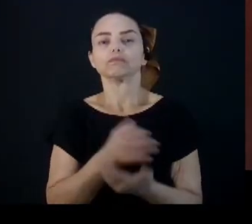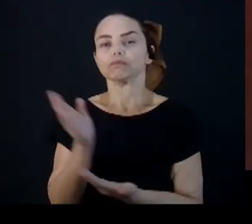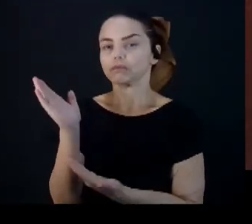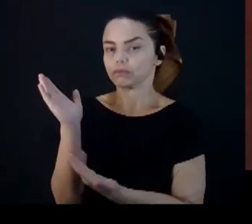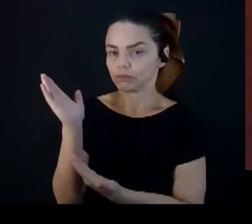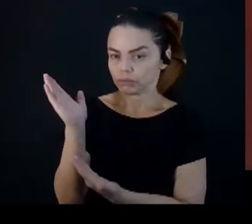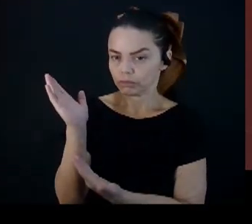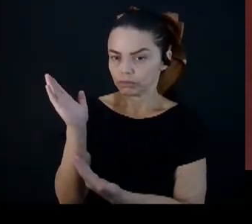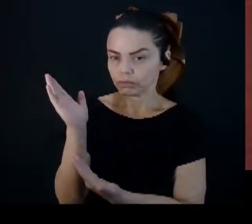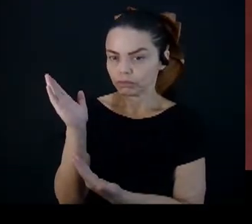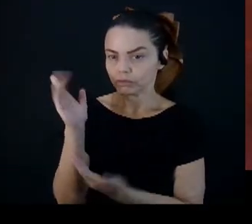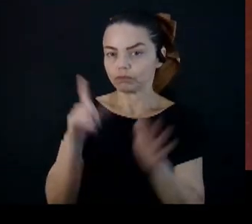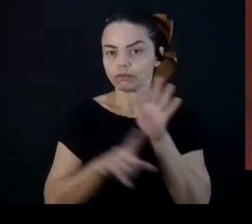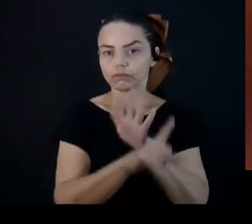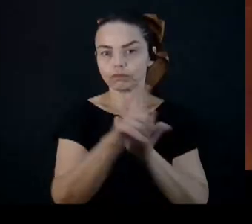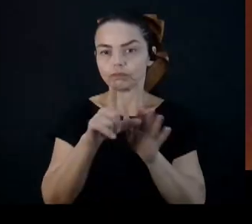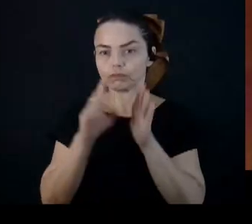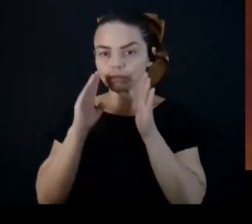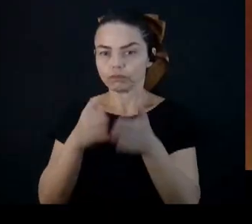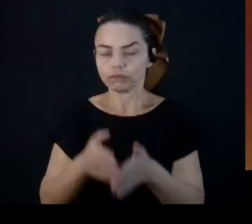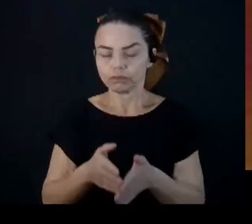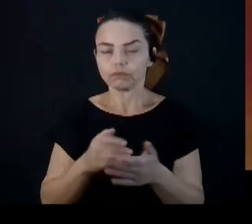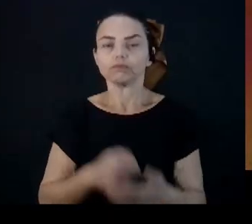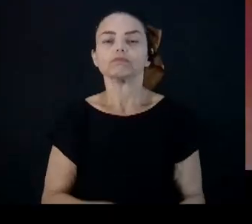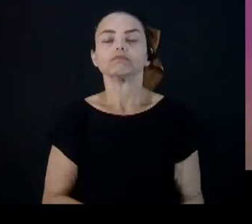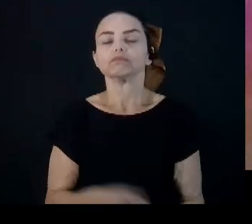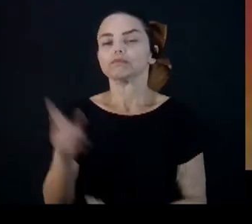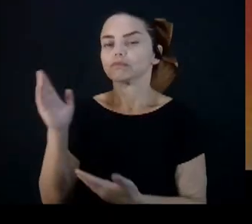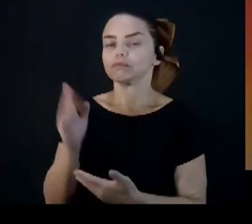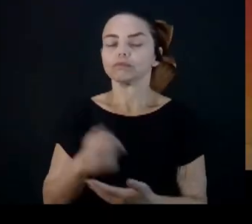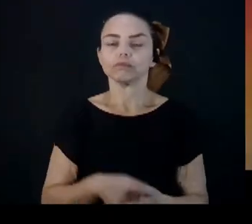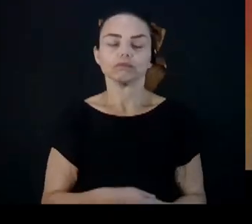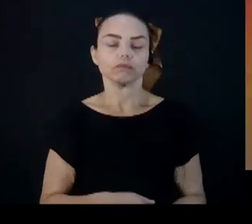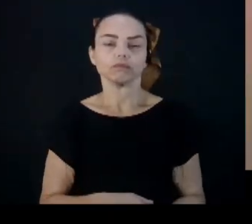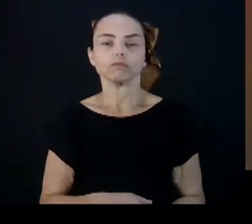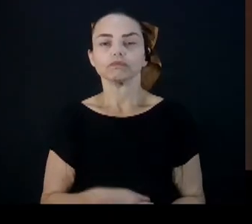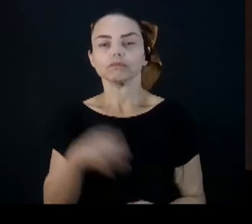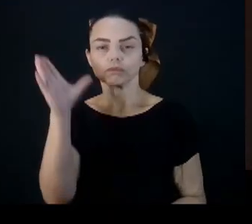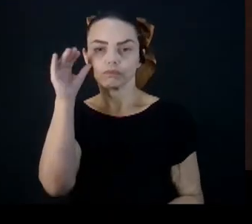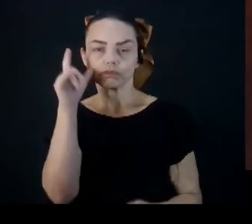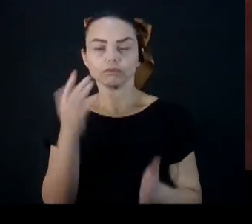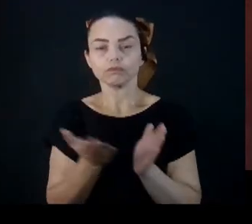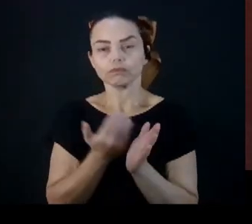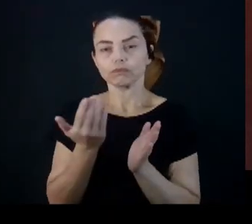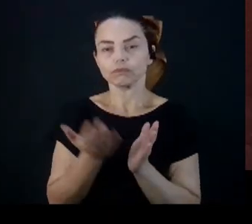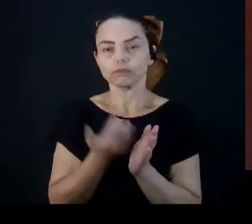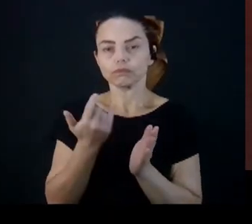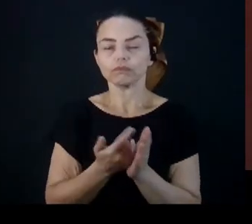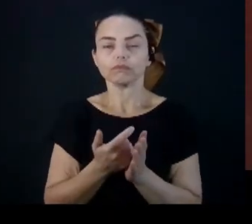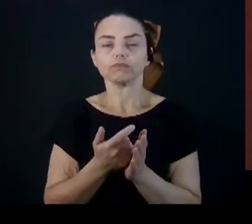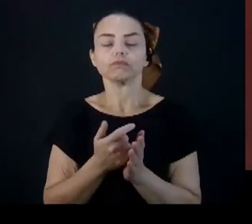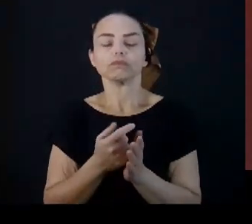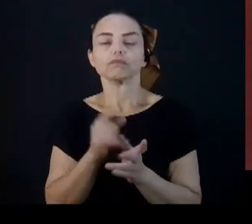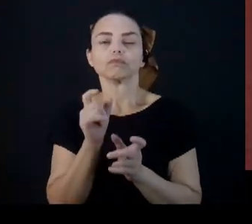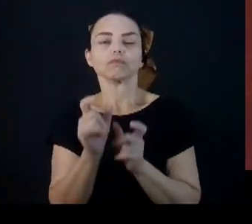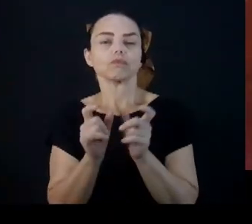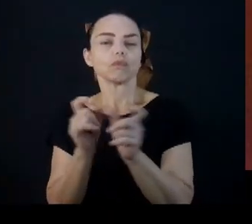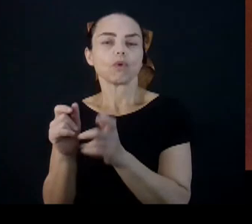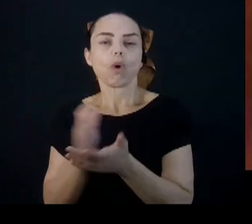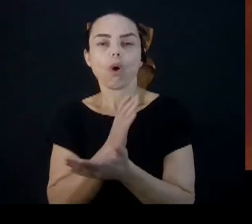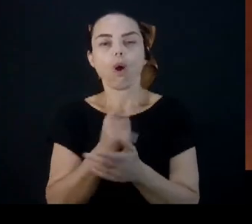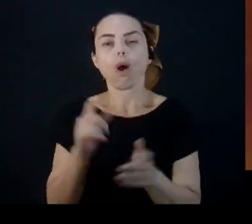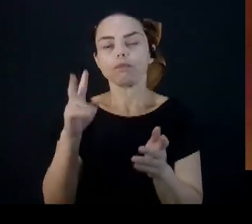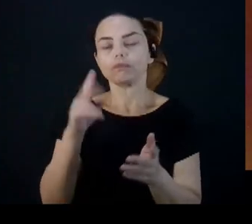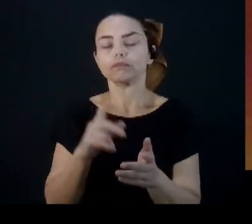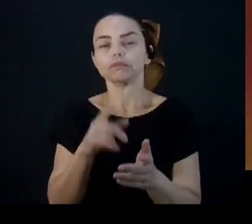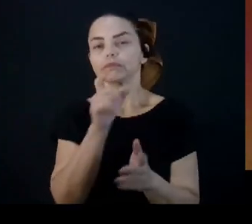legislação específica, que trata dele bem específica. Curiosamente, é um livro que tem poucos registros ali, não tem